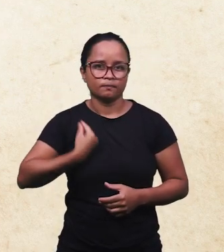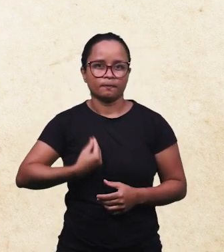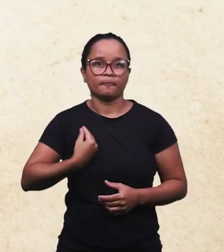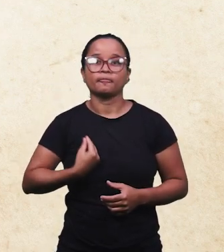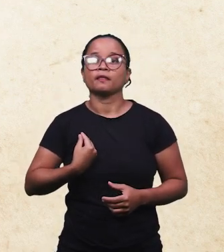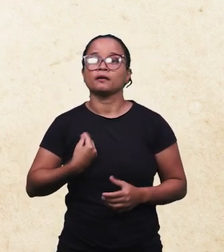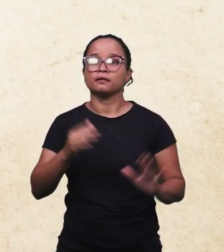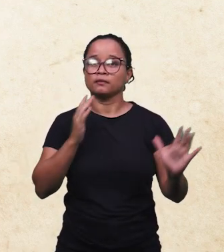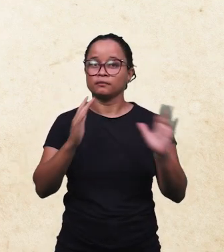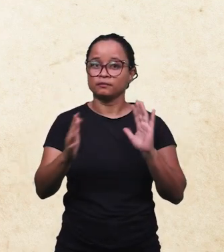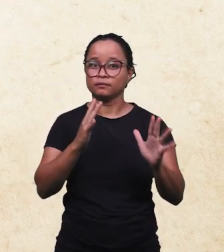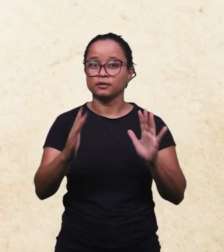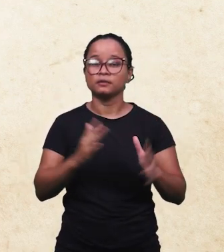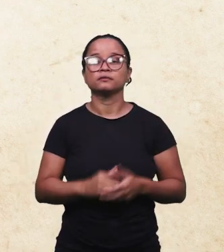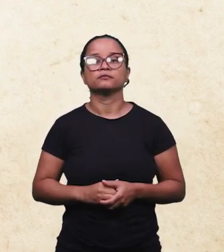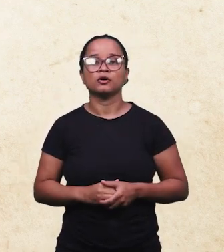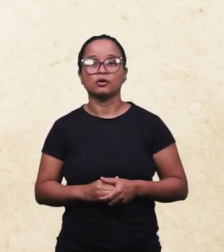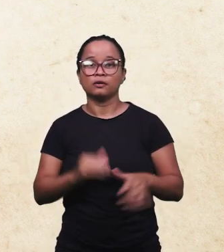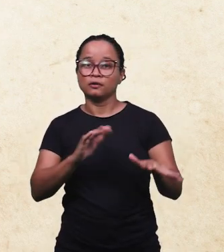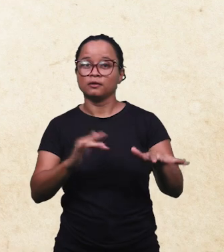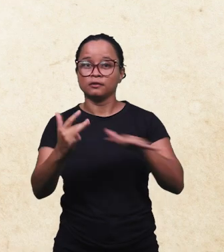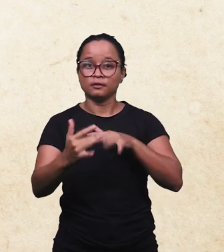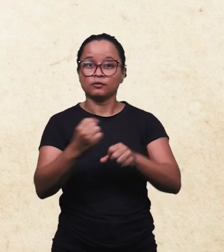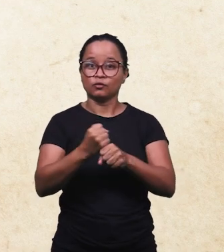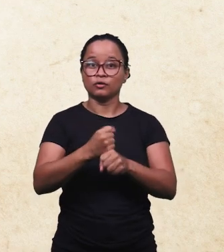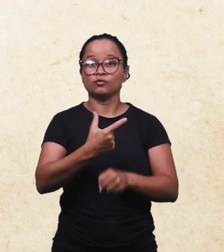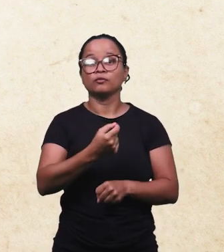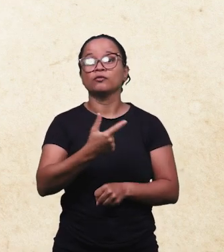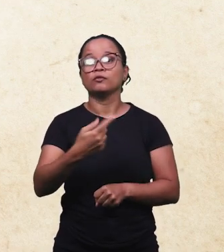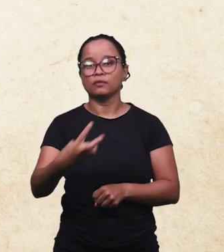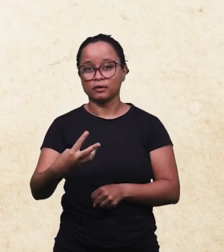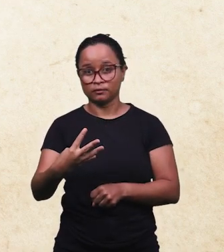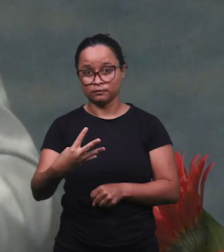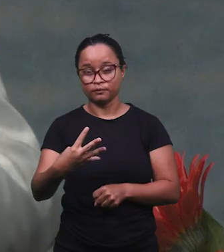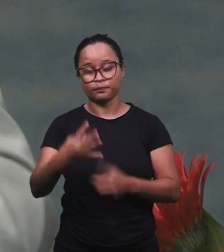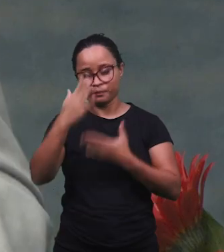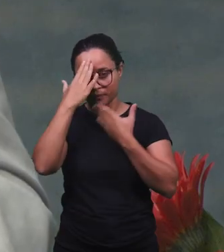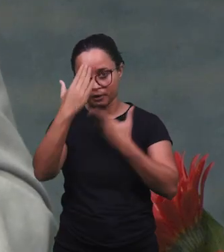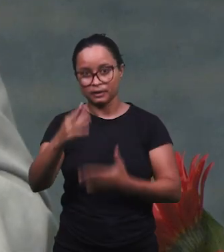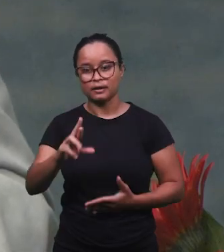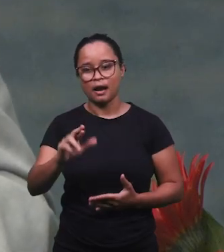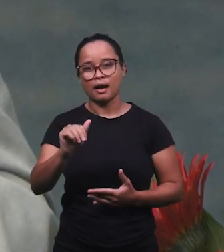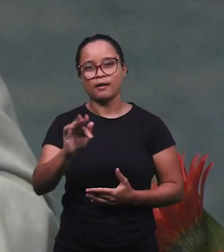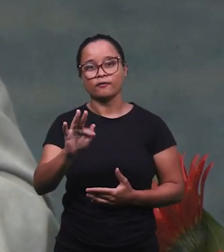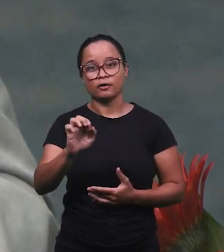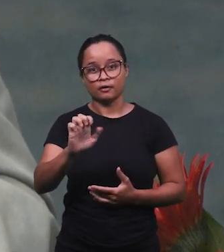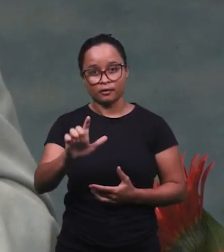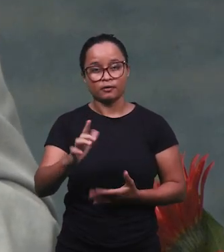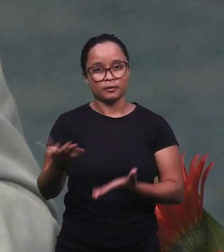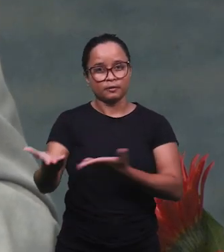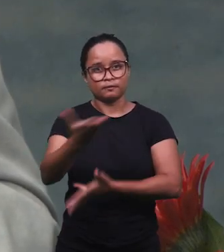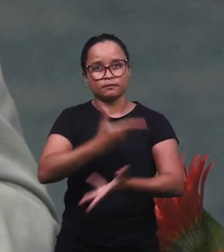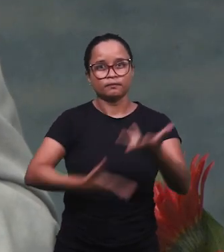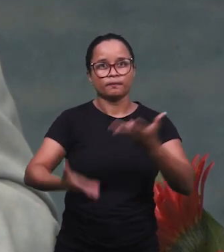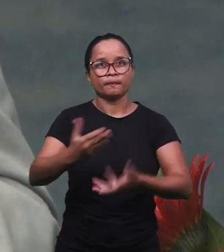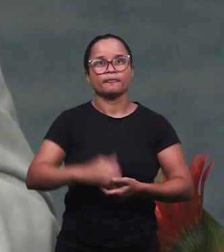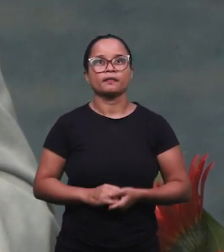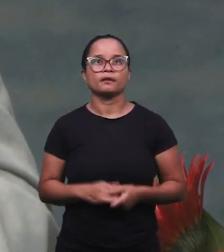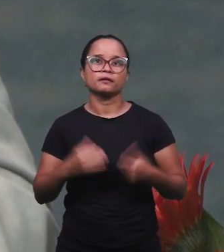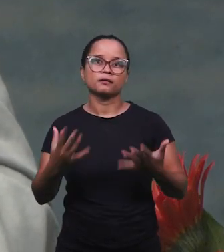vivido neste trabalho das redes sociais neste ano de 2024. Obrigado, Rafael, pela sua